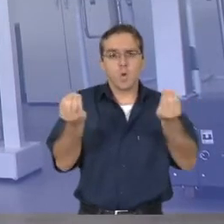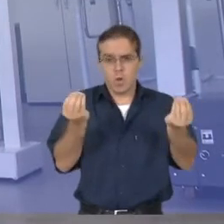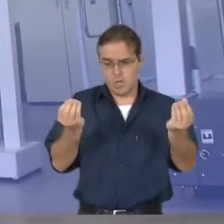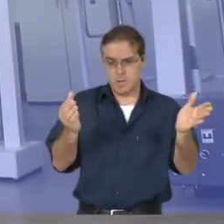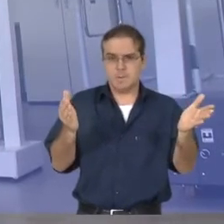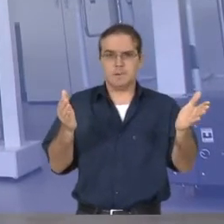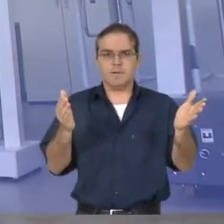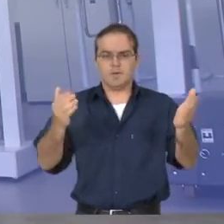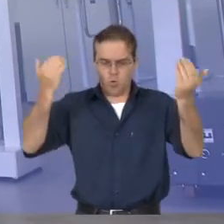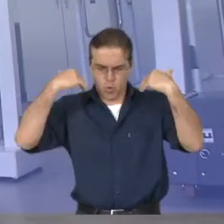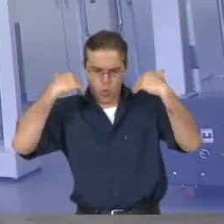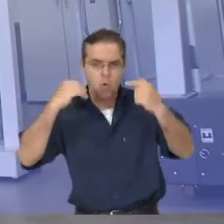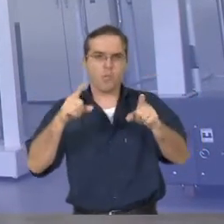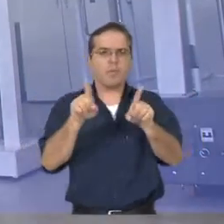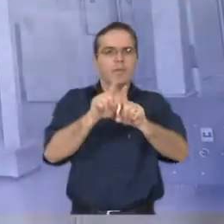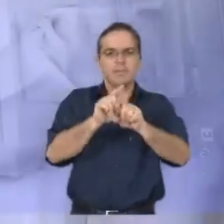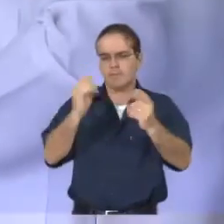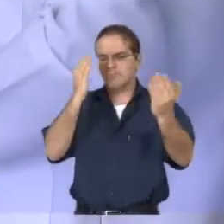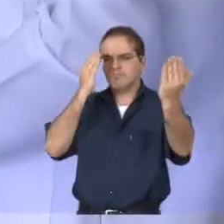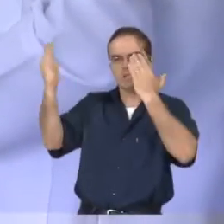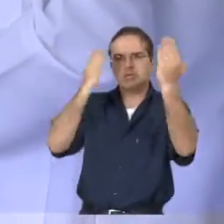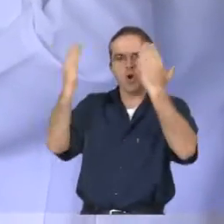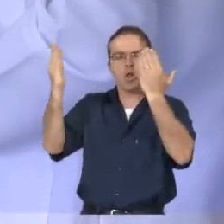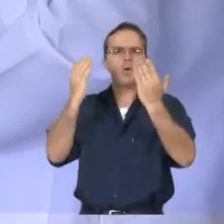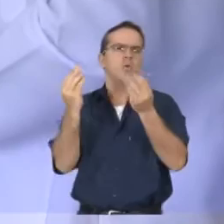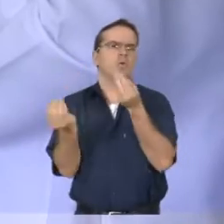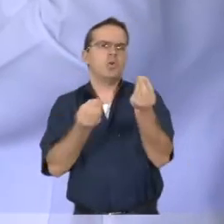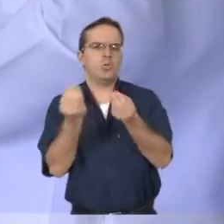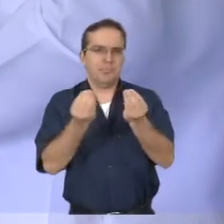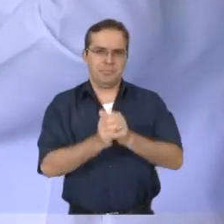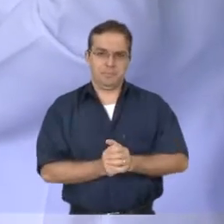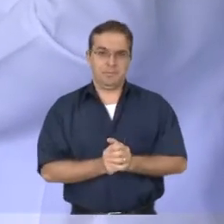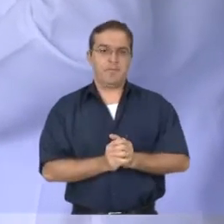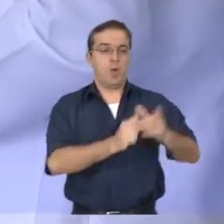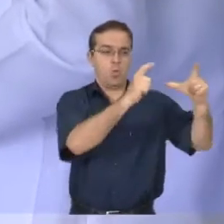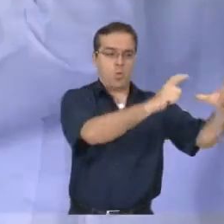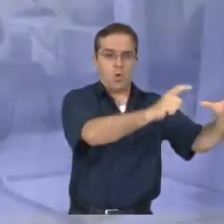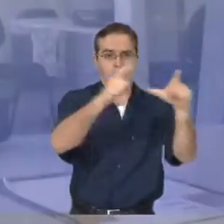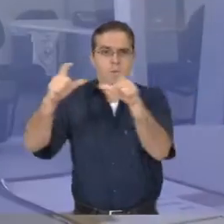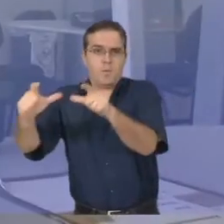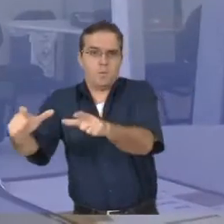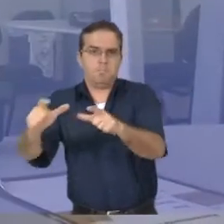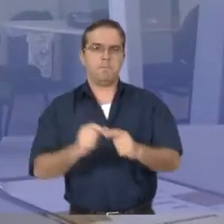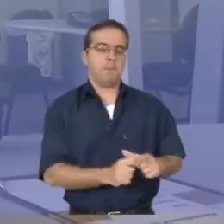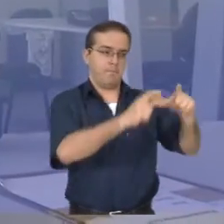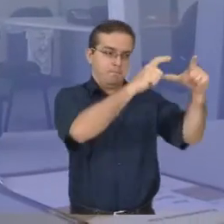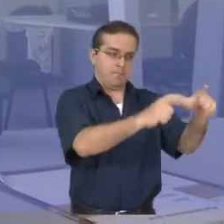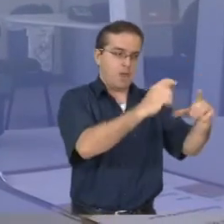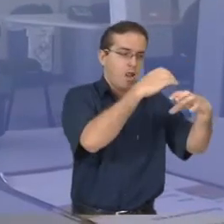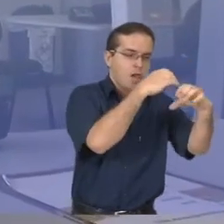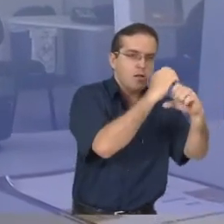e psicológicas da empatia. Por isso, o experimento acontece em dois locais: no Laboratório